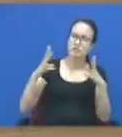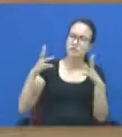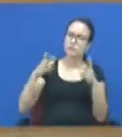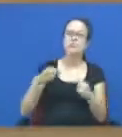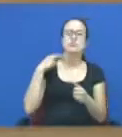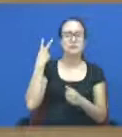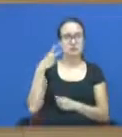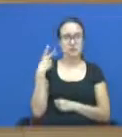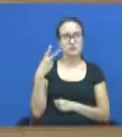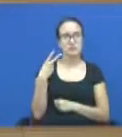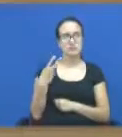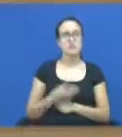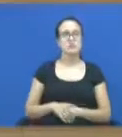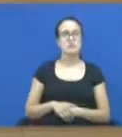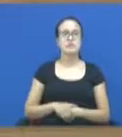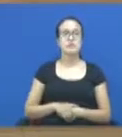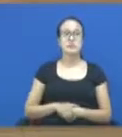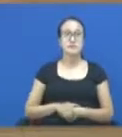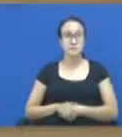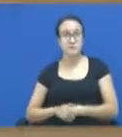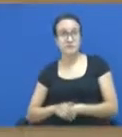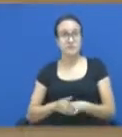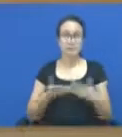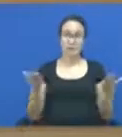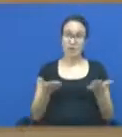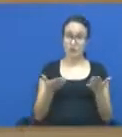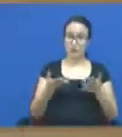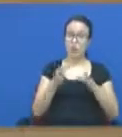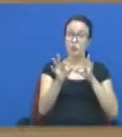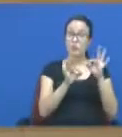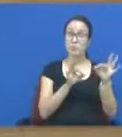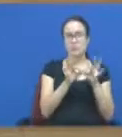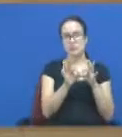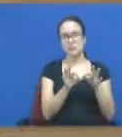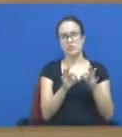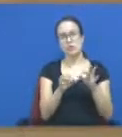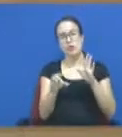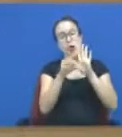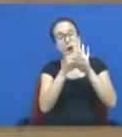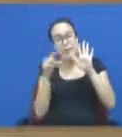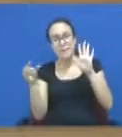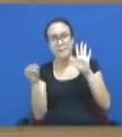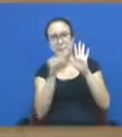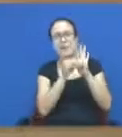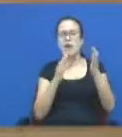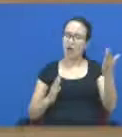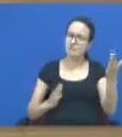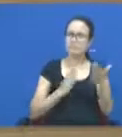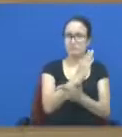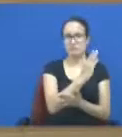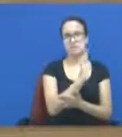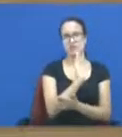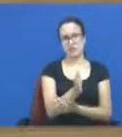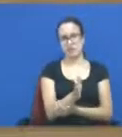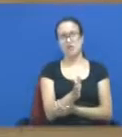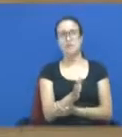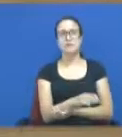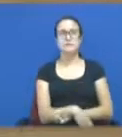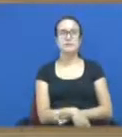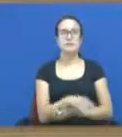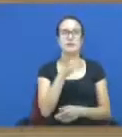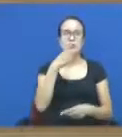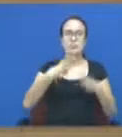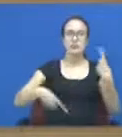e vereadoras. Agora, apareceremos o projeto com as emendas aprovadas. Portanto, está em